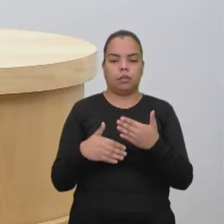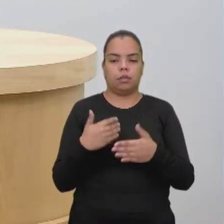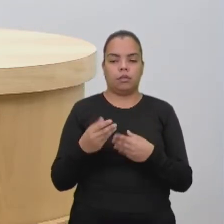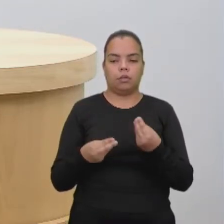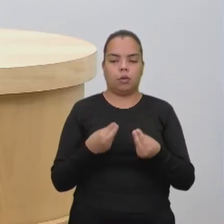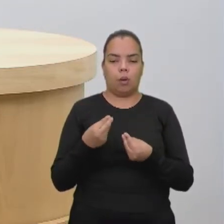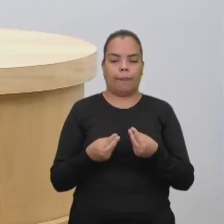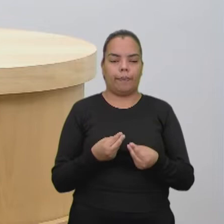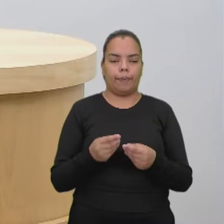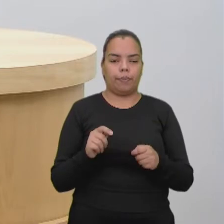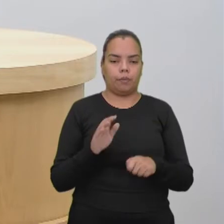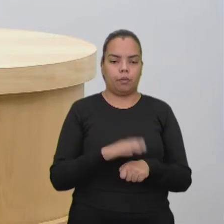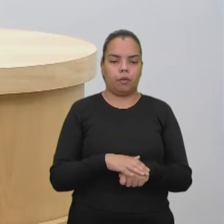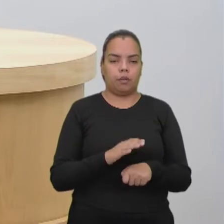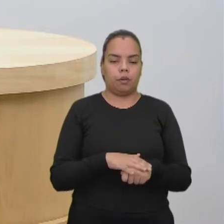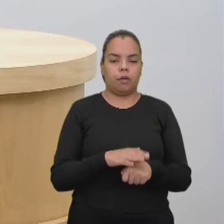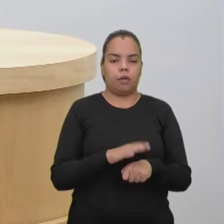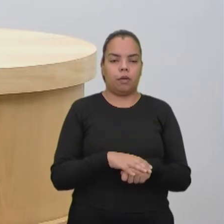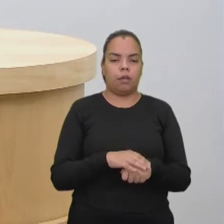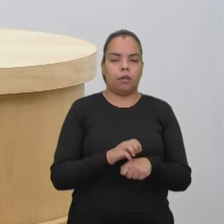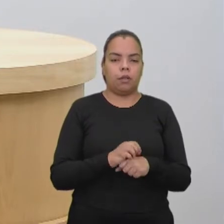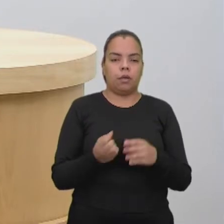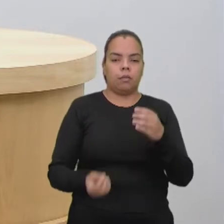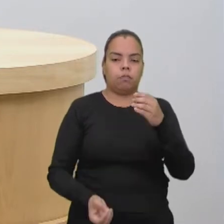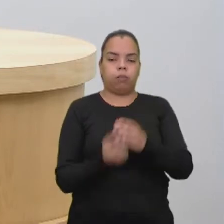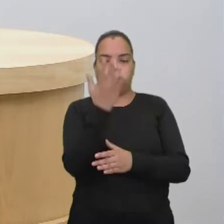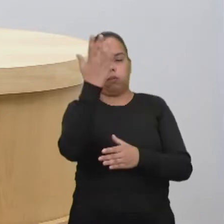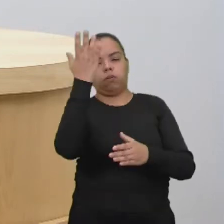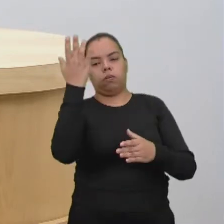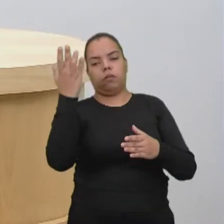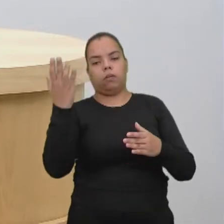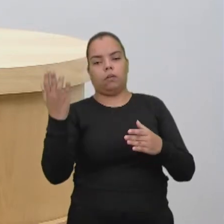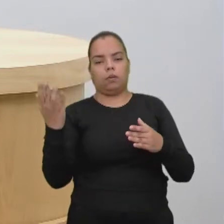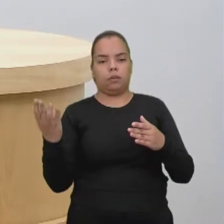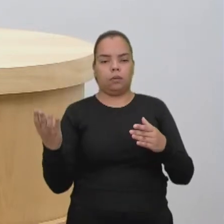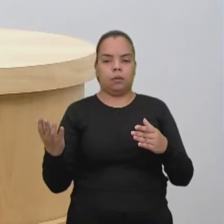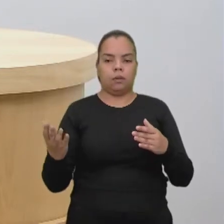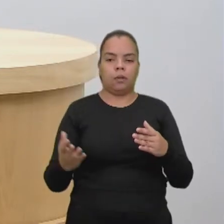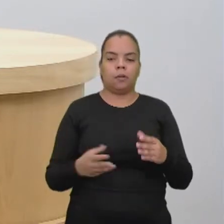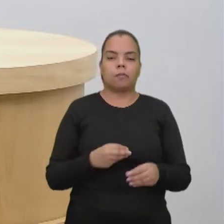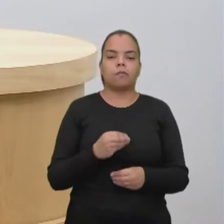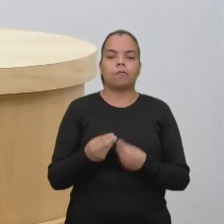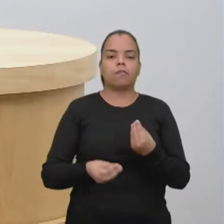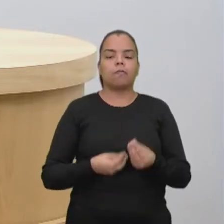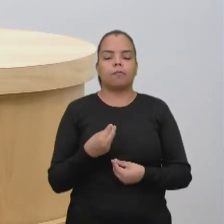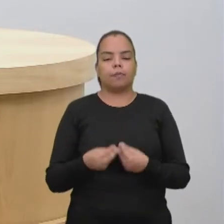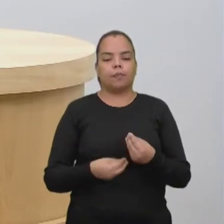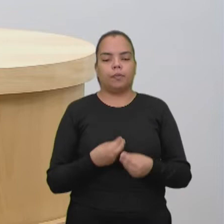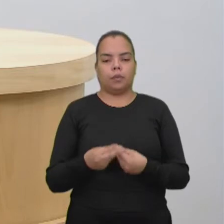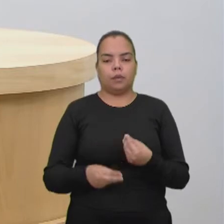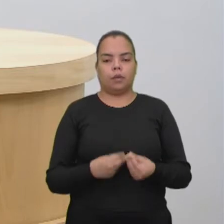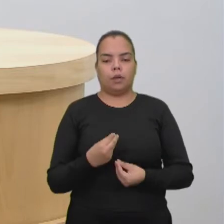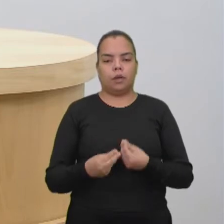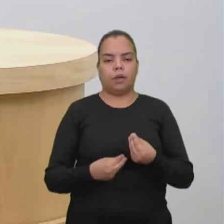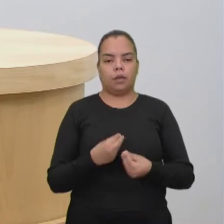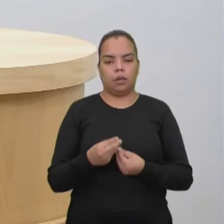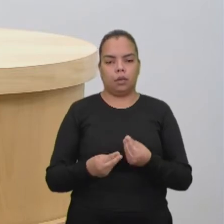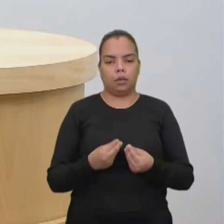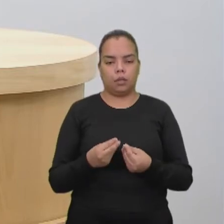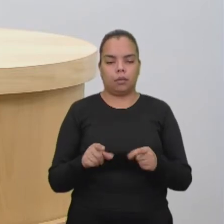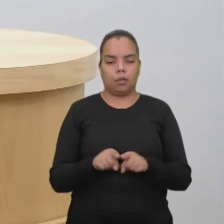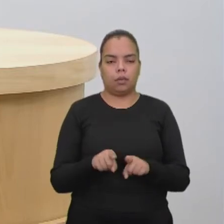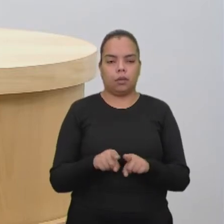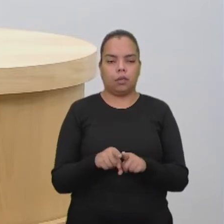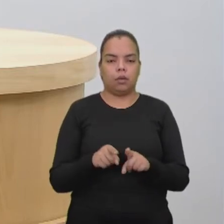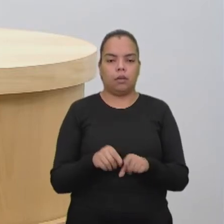né, começando lá as rochas vulcânicas, né, lembra lá do vídeo do ciclo das rochas, né, e aí depois nós tivemos aí a